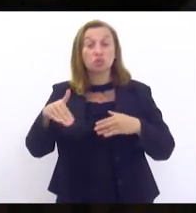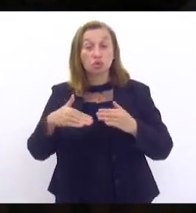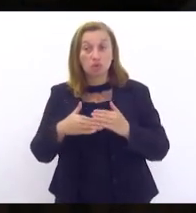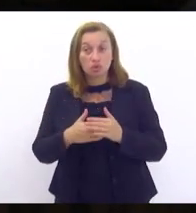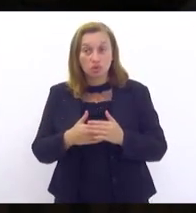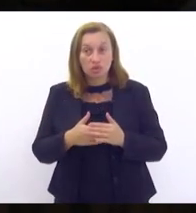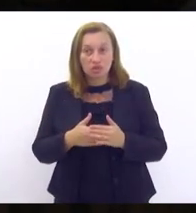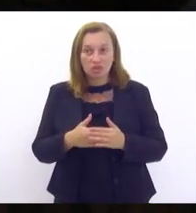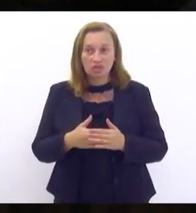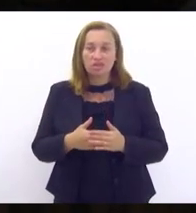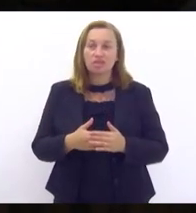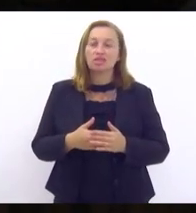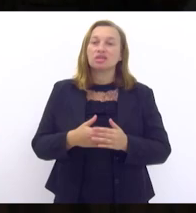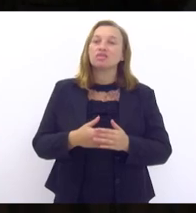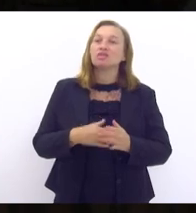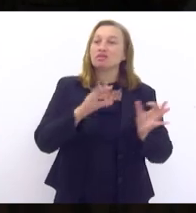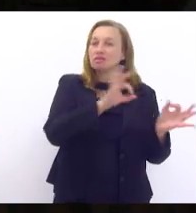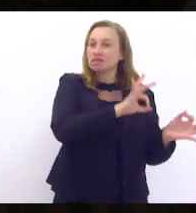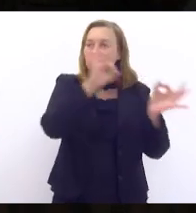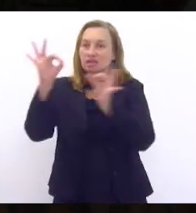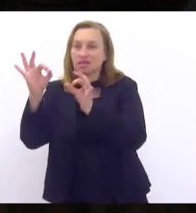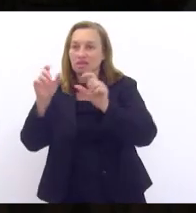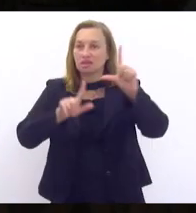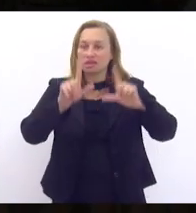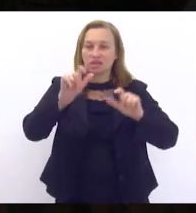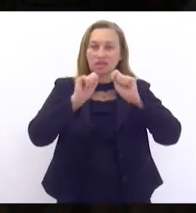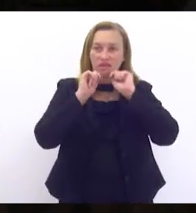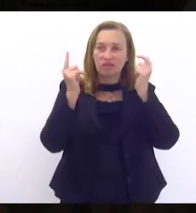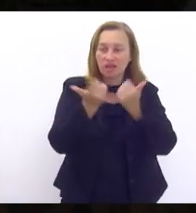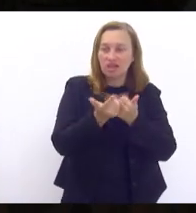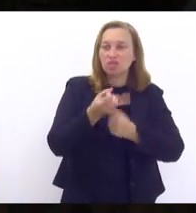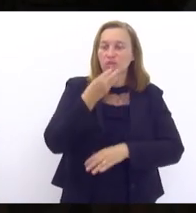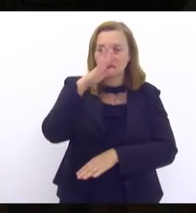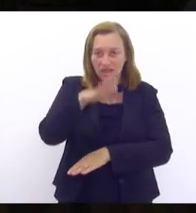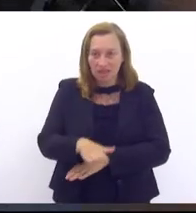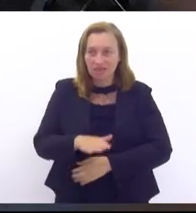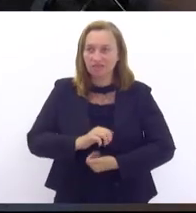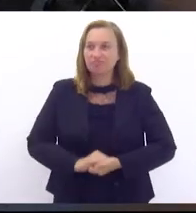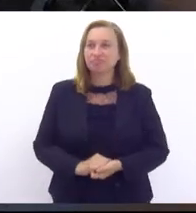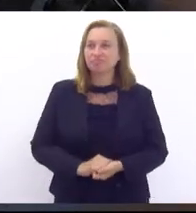a todas e todos que nos acompanham pela TV Alerj. Boa tarde.